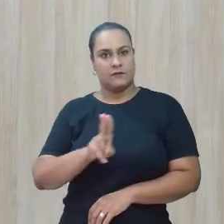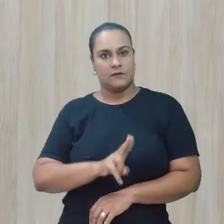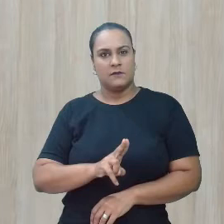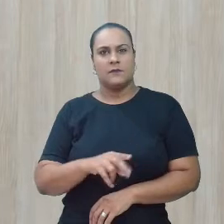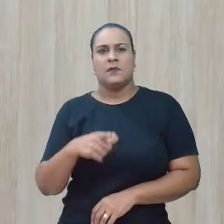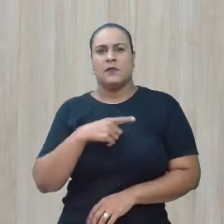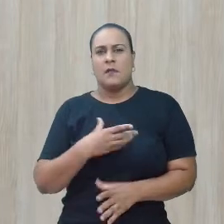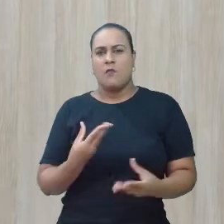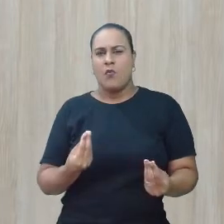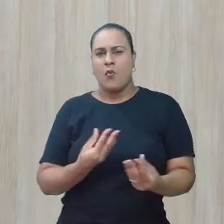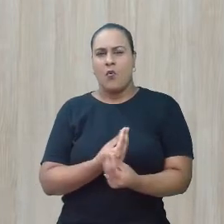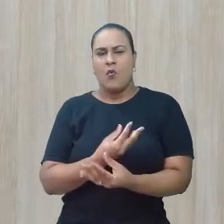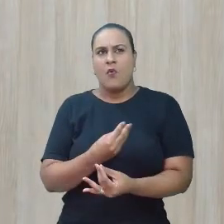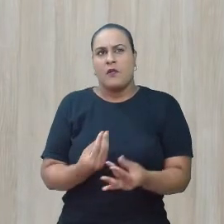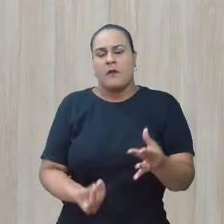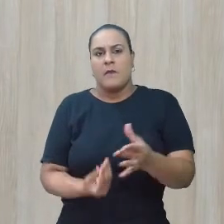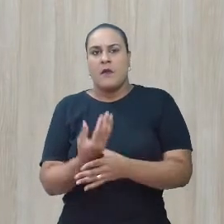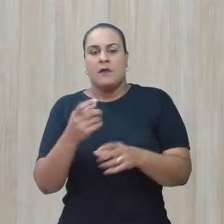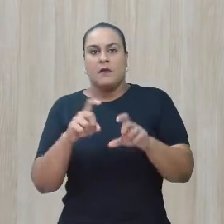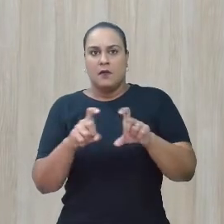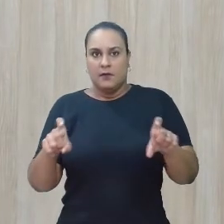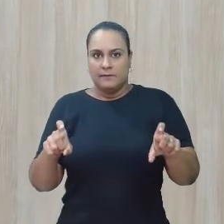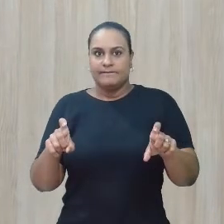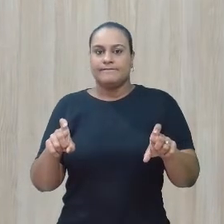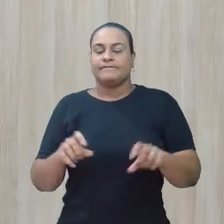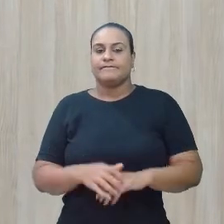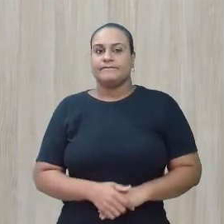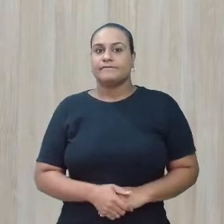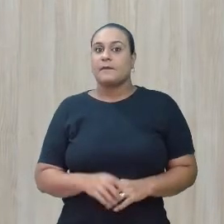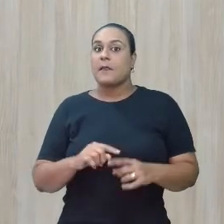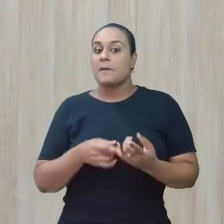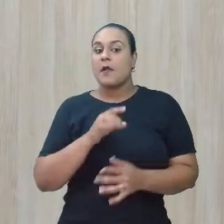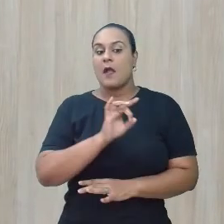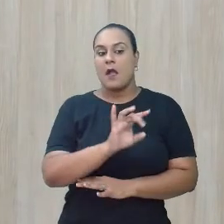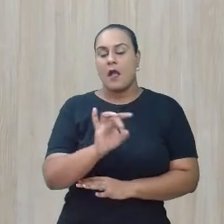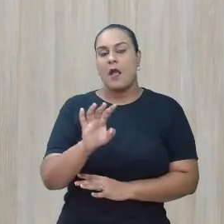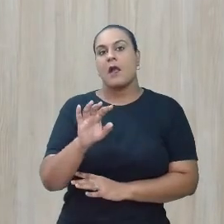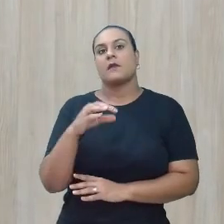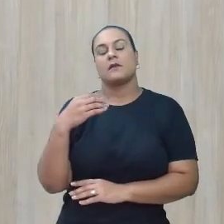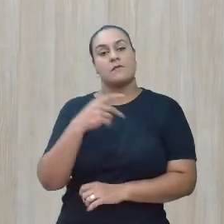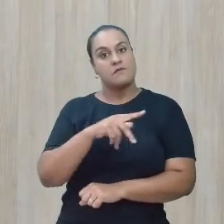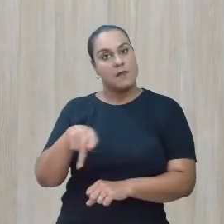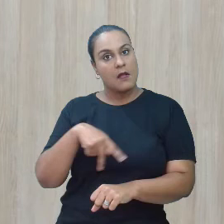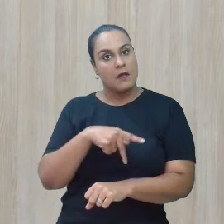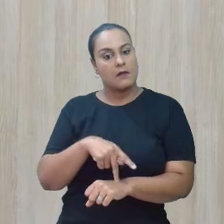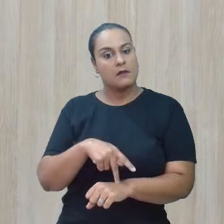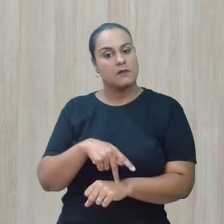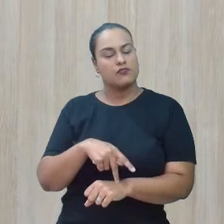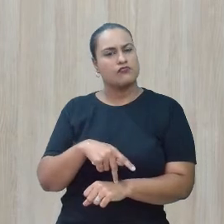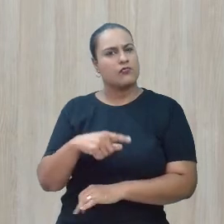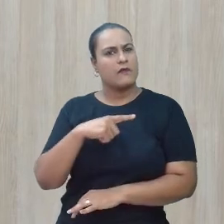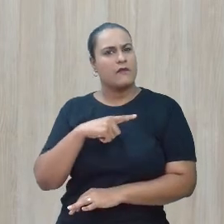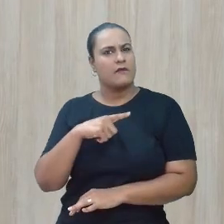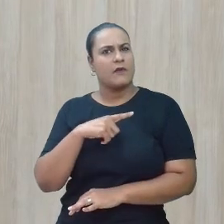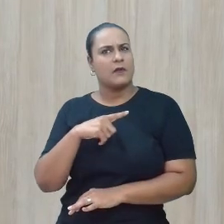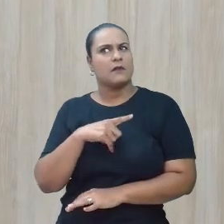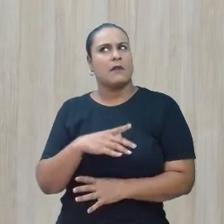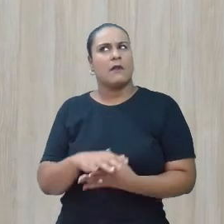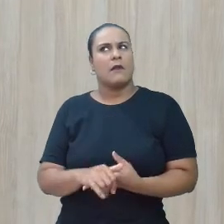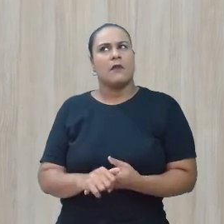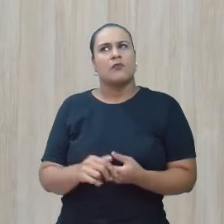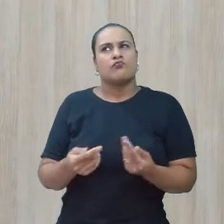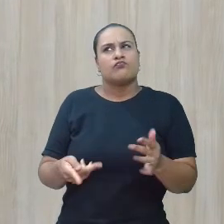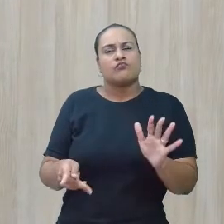riqueza de construção de frase, embora a língua seja uma. Mas cada país vai apresentar o seu toque, o